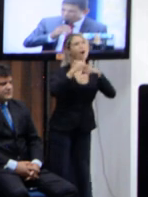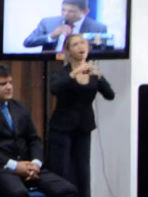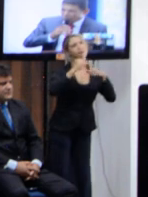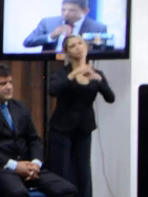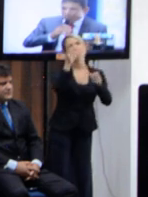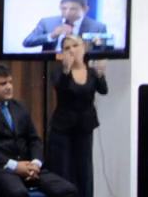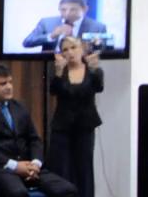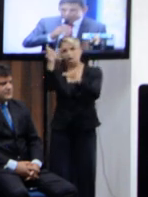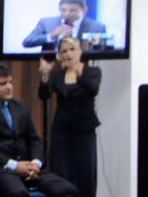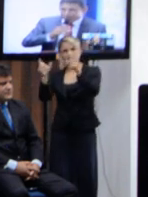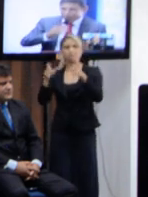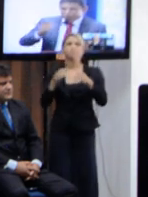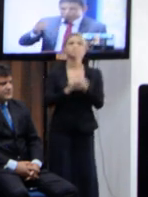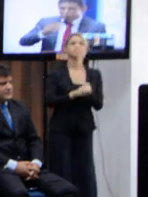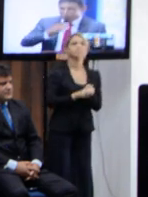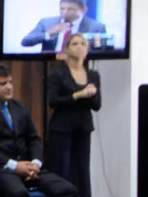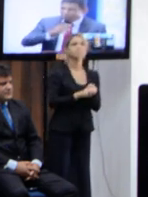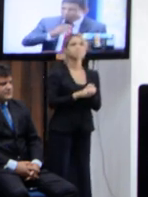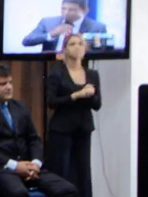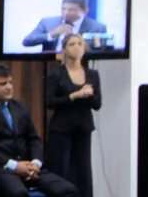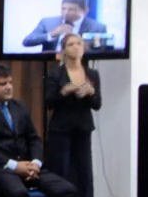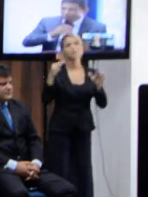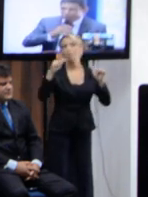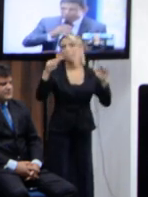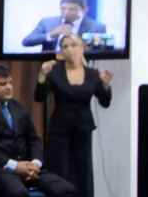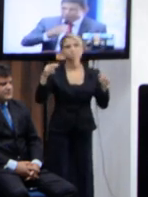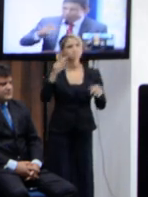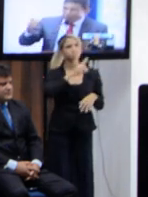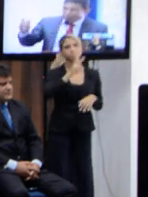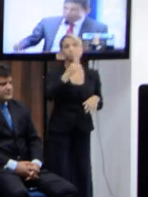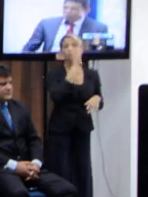todos, e não posso deixar de